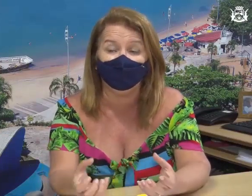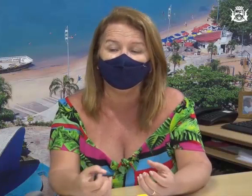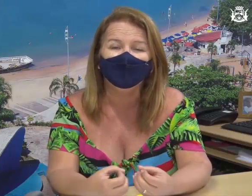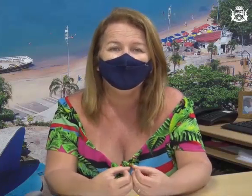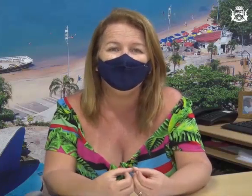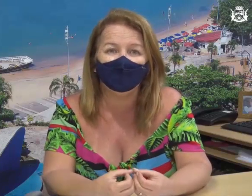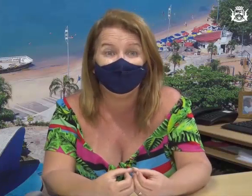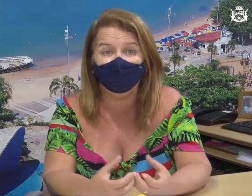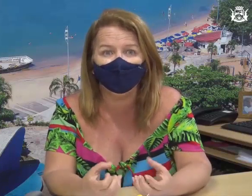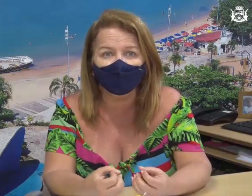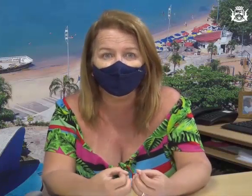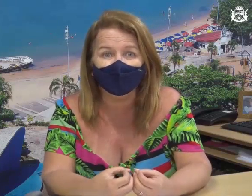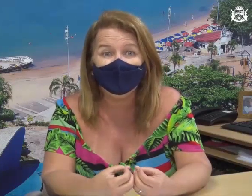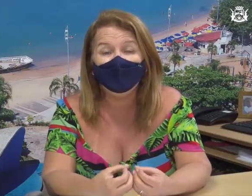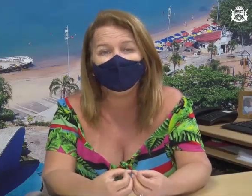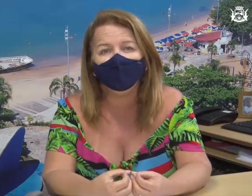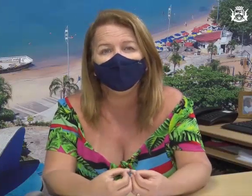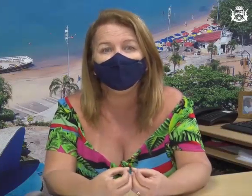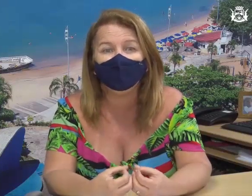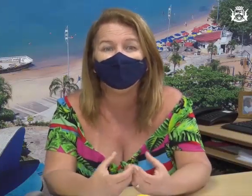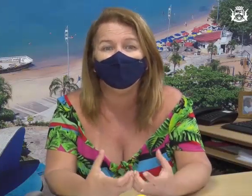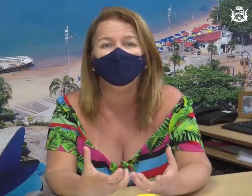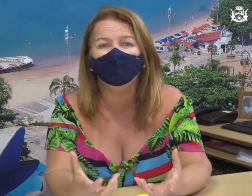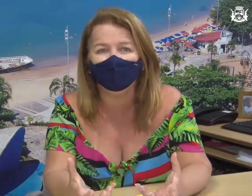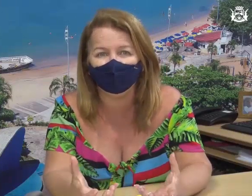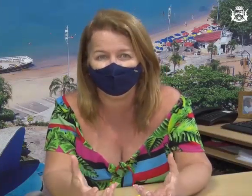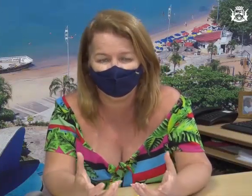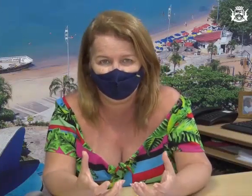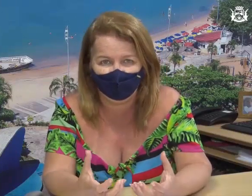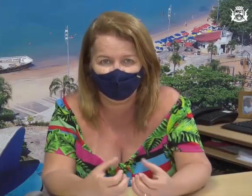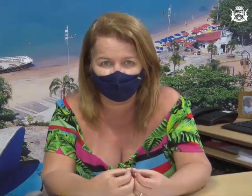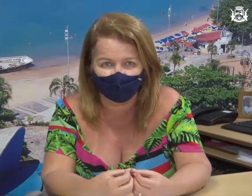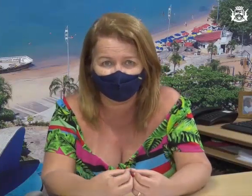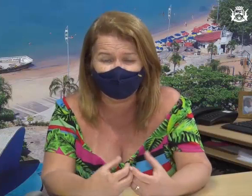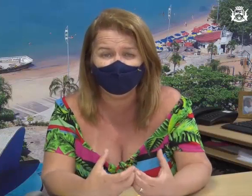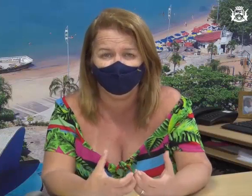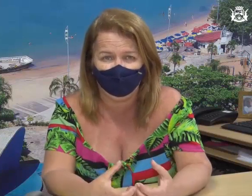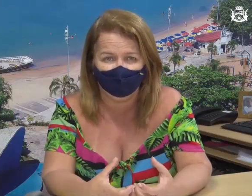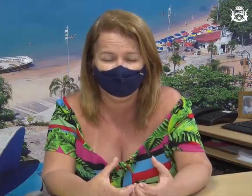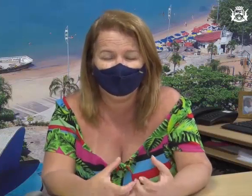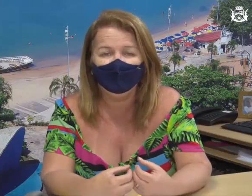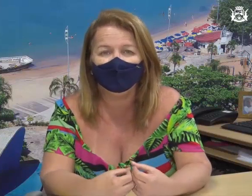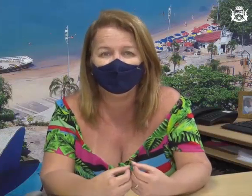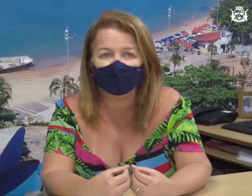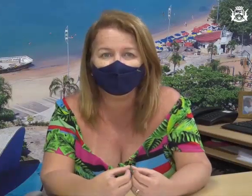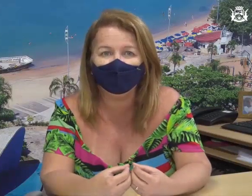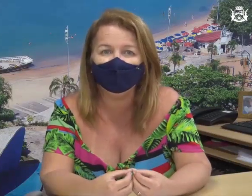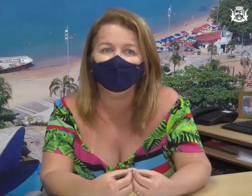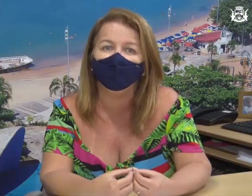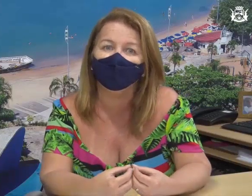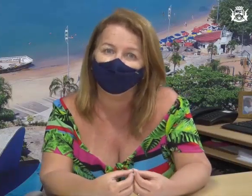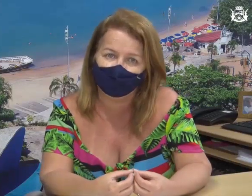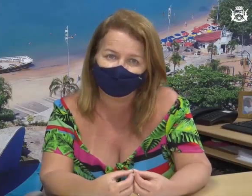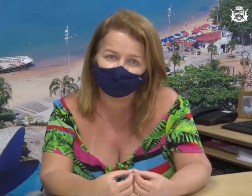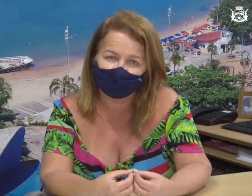Essa estatística, ela gera um número. E esse número diz em que bandeira, né, nós estamos. Nesse momento, nós estamos na